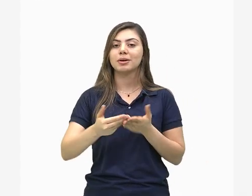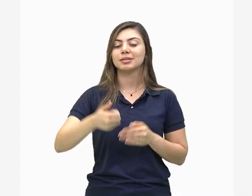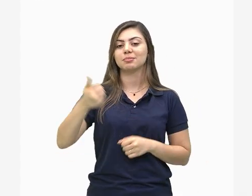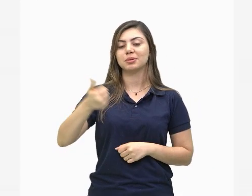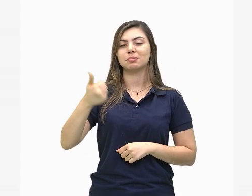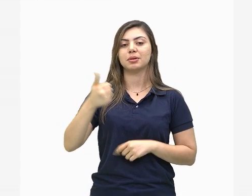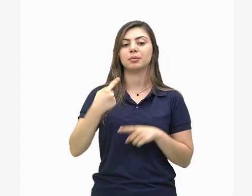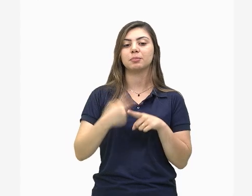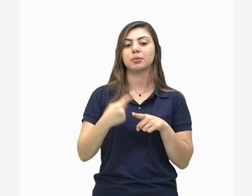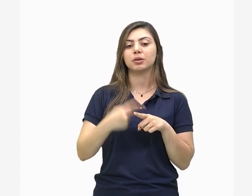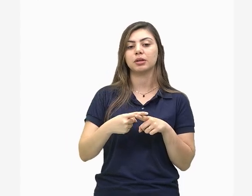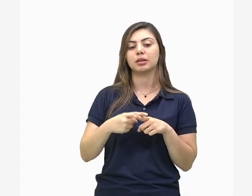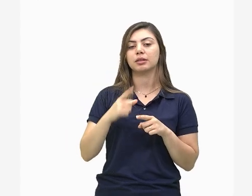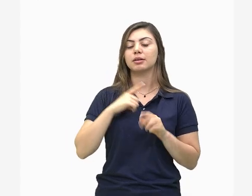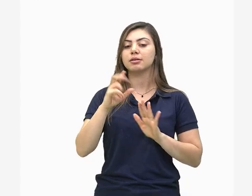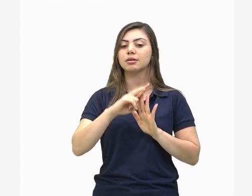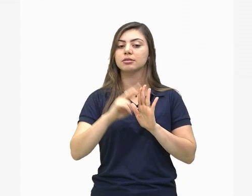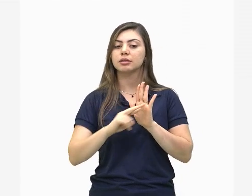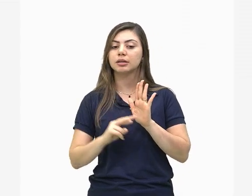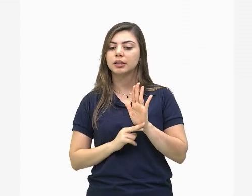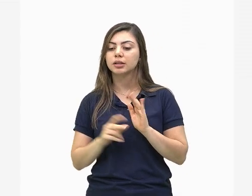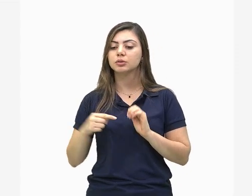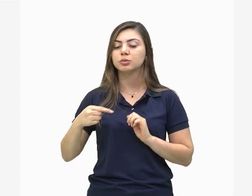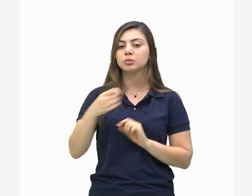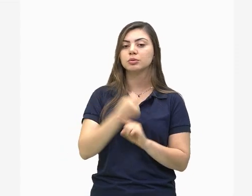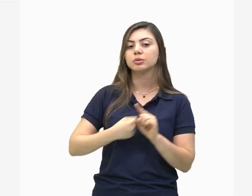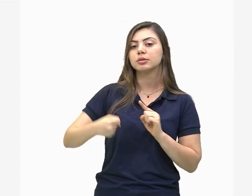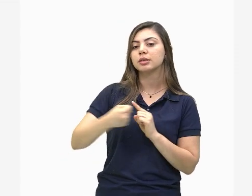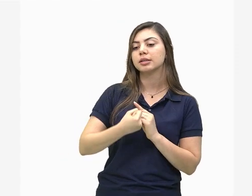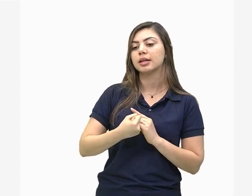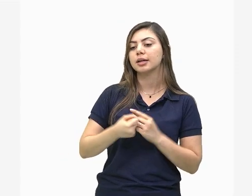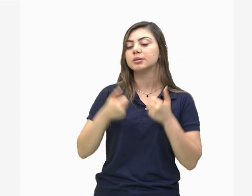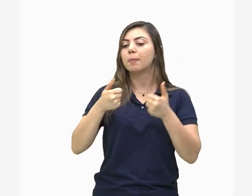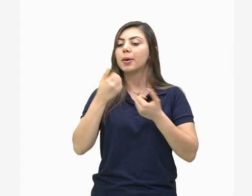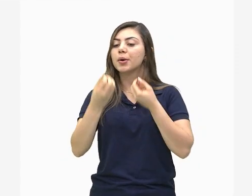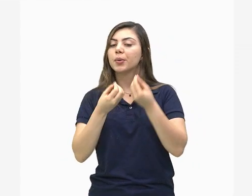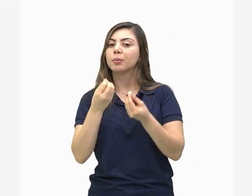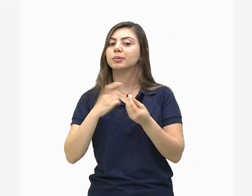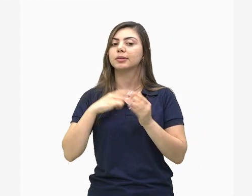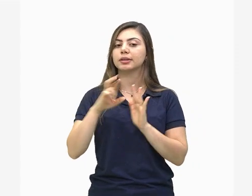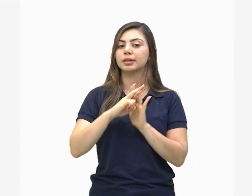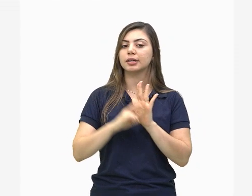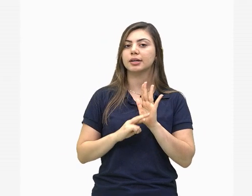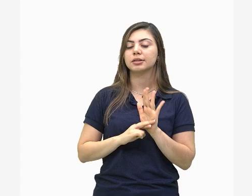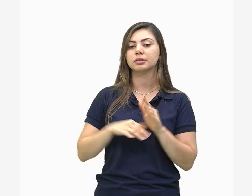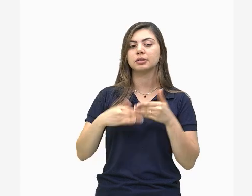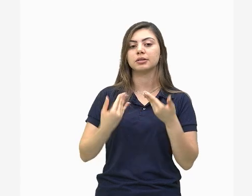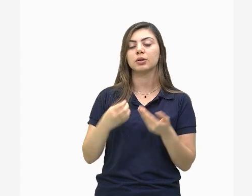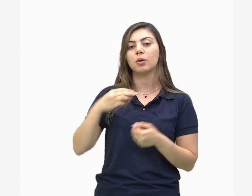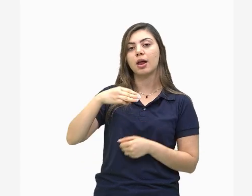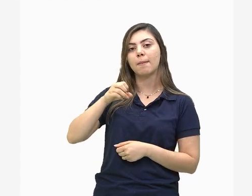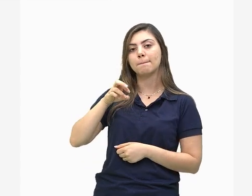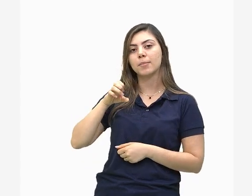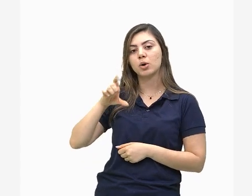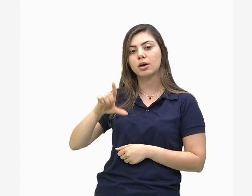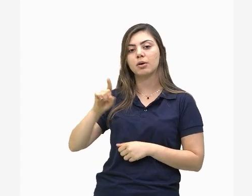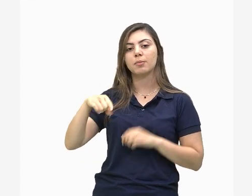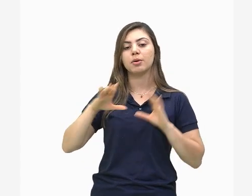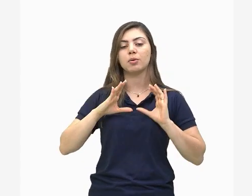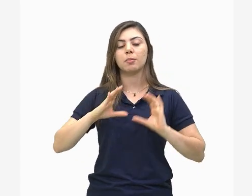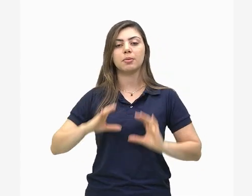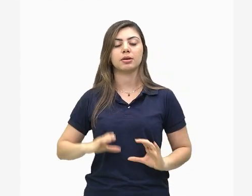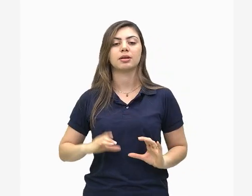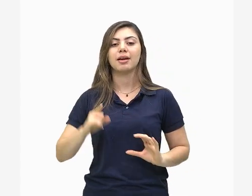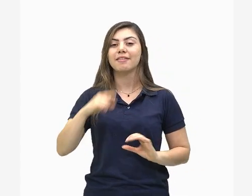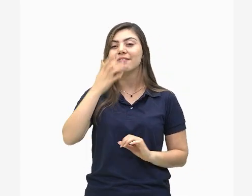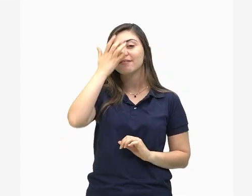determinada comunidade humana, né? Nós poderíamos dizer que a moral é mais prática, no sentido de,